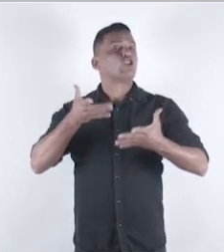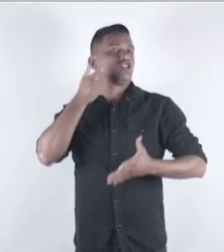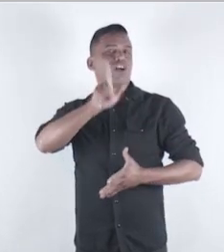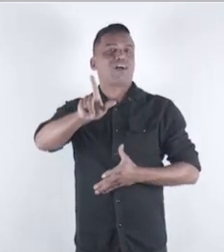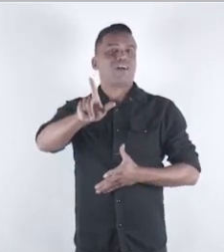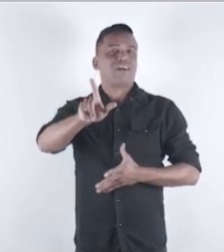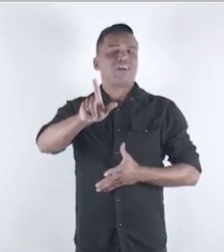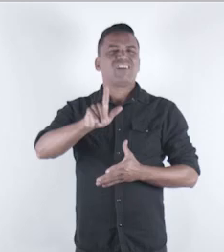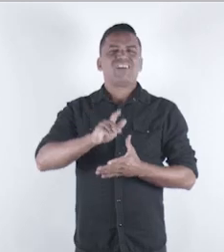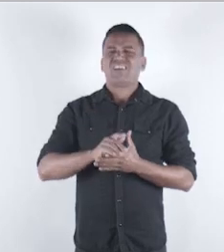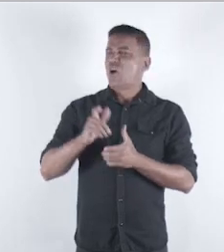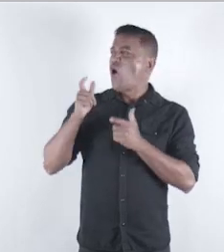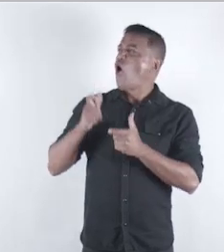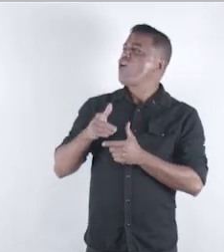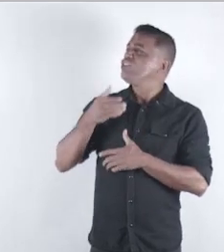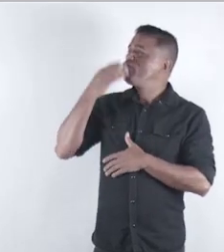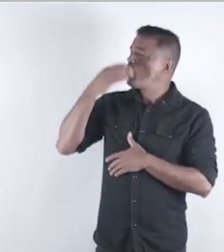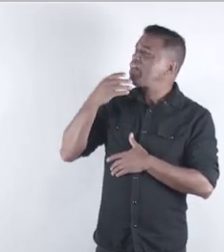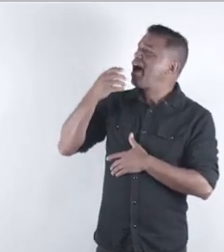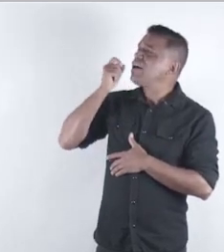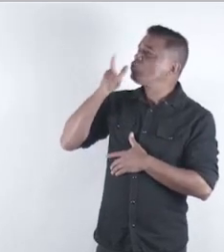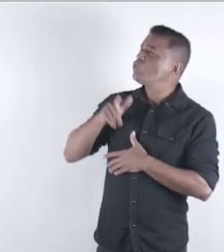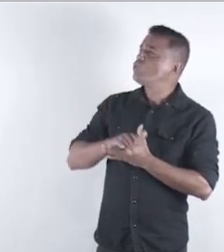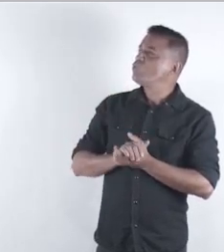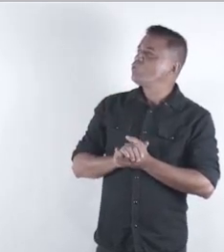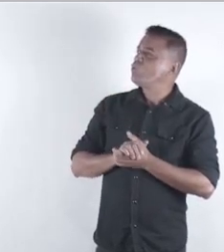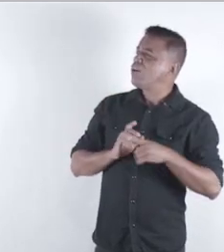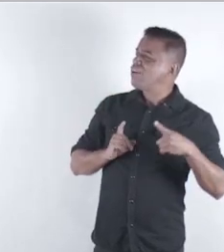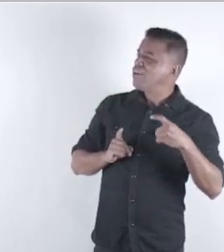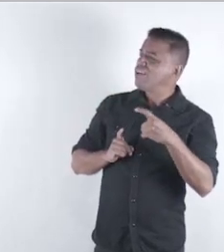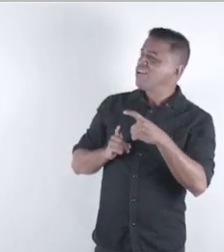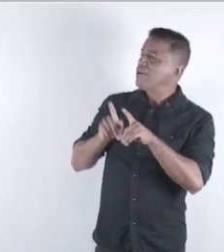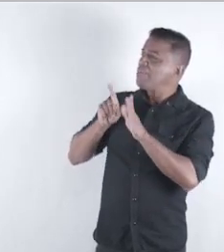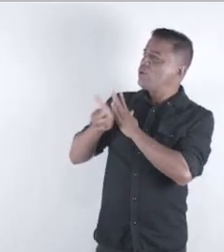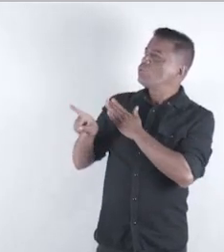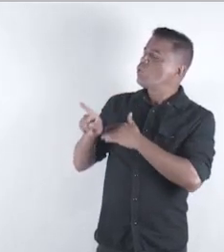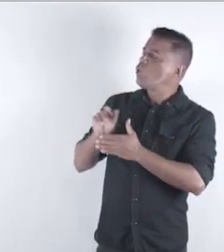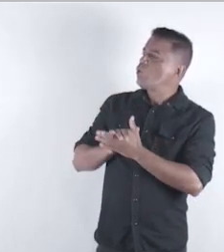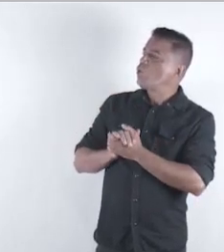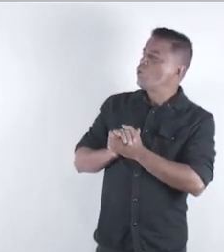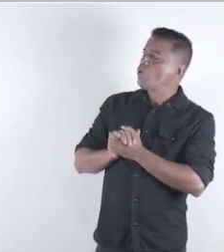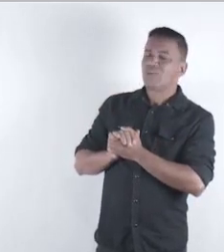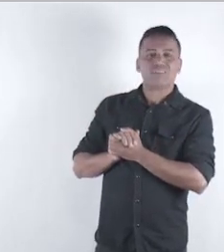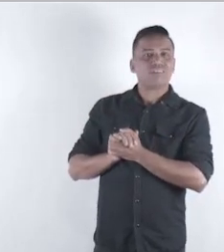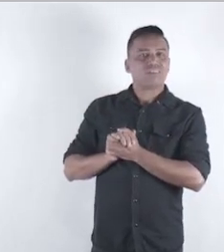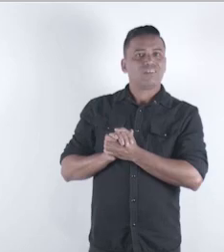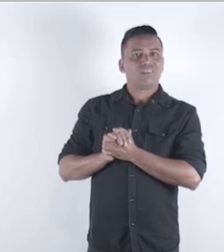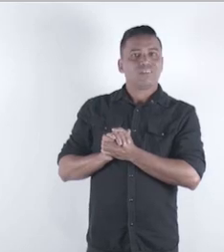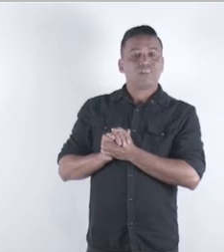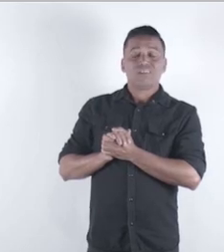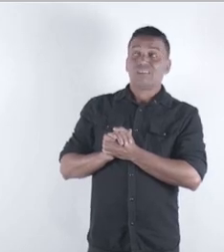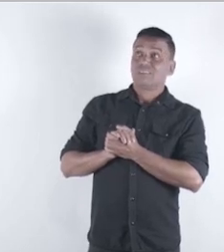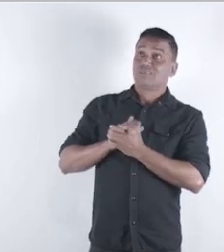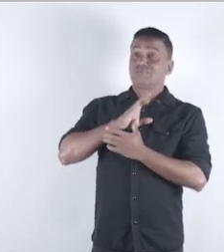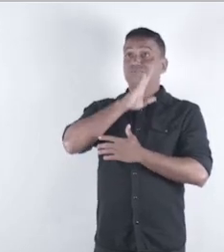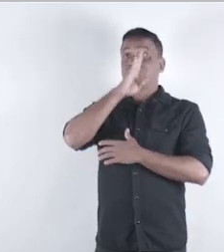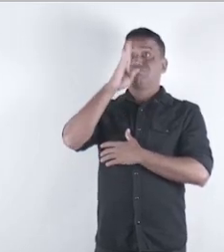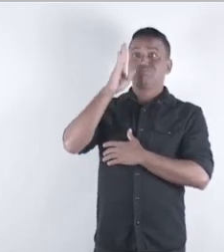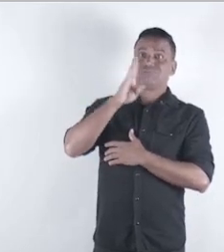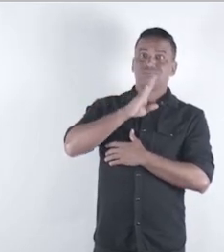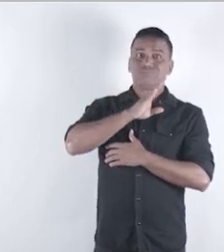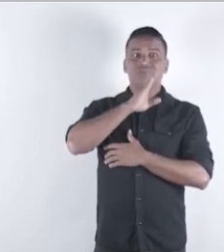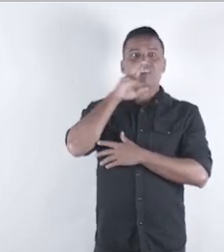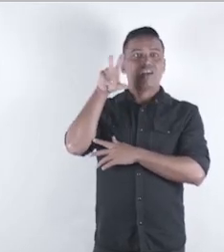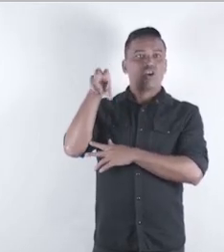corajosos. Onde está a fruta azul? Perguntou a lagarta confusa. Que vertigem! A